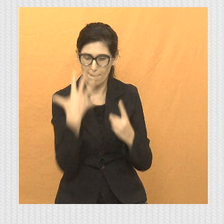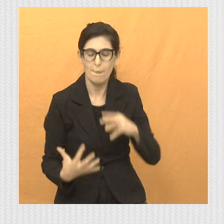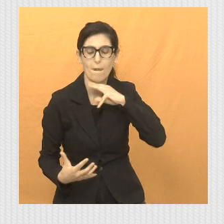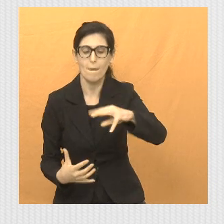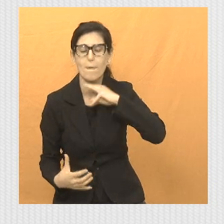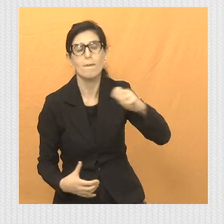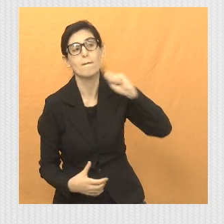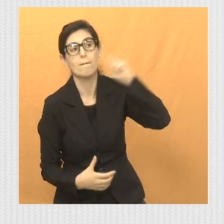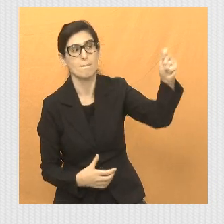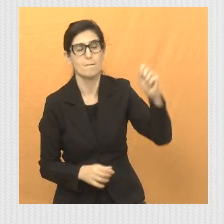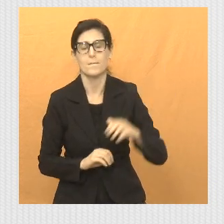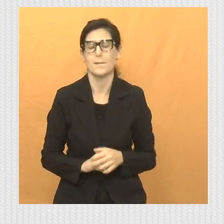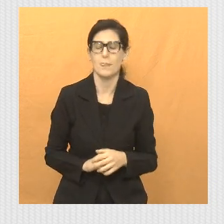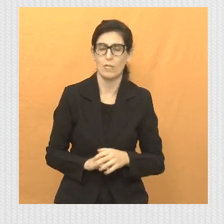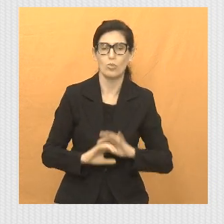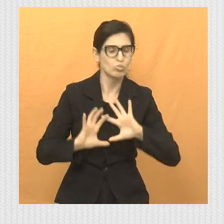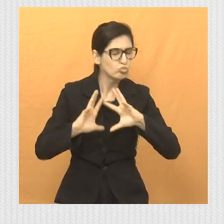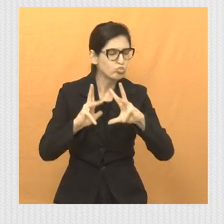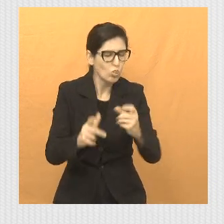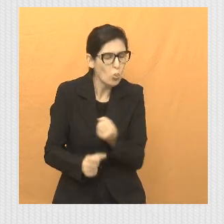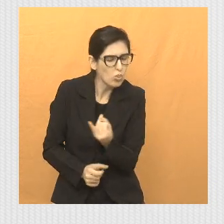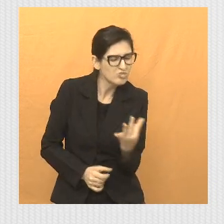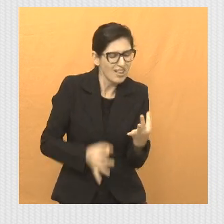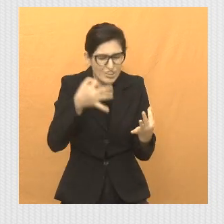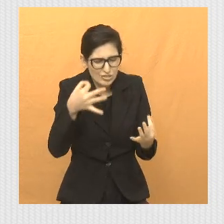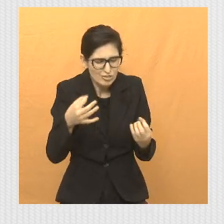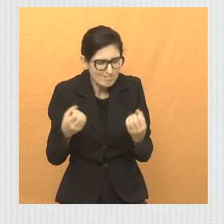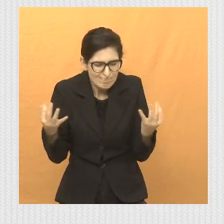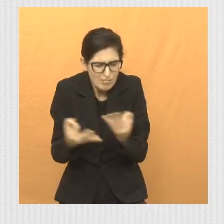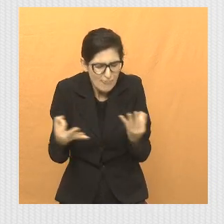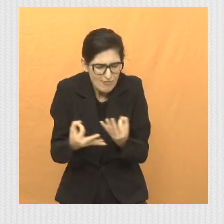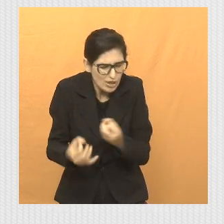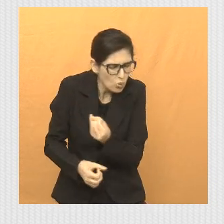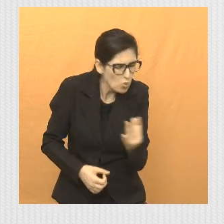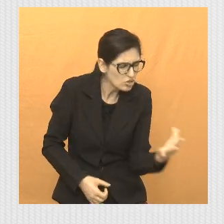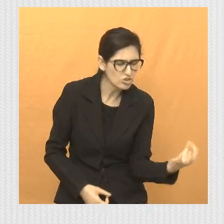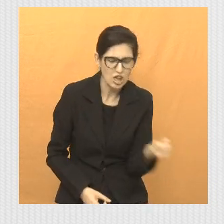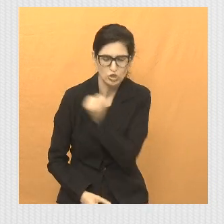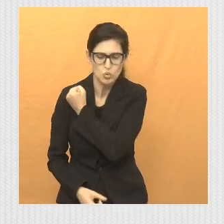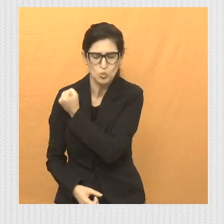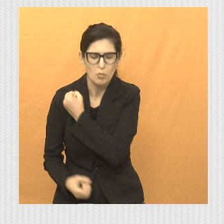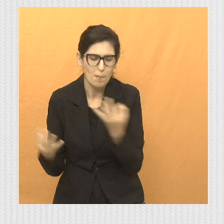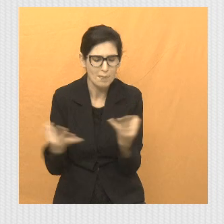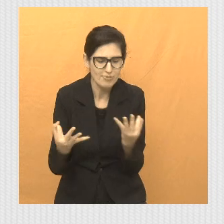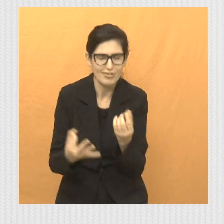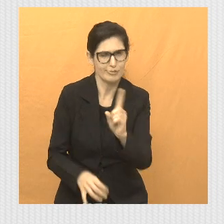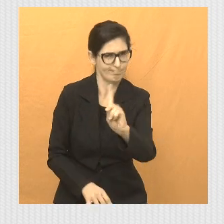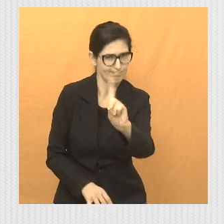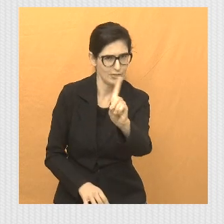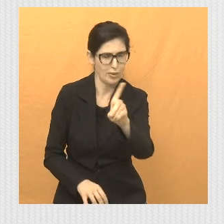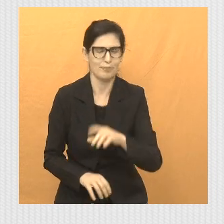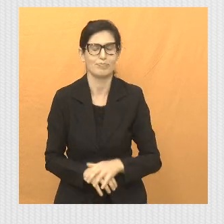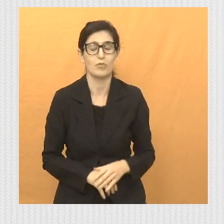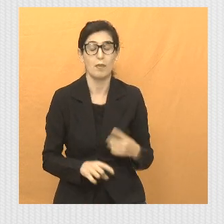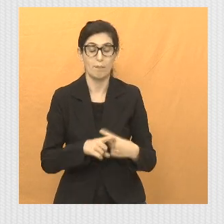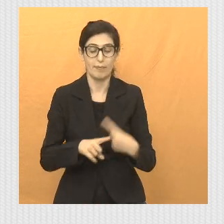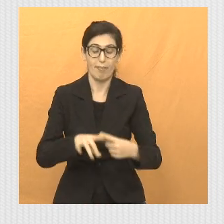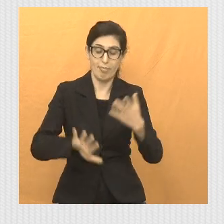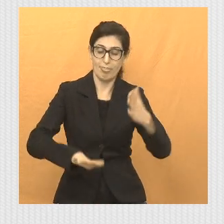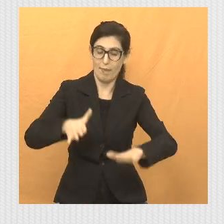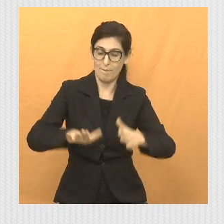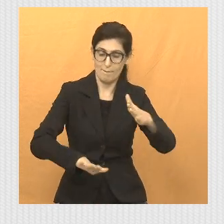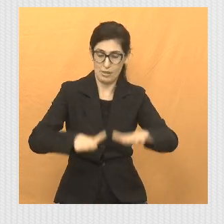sujeitos à alteração, porque eles continuam em investigação pelo Comitê de Mortalidade